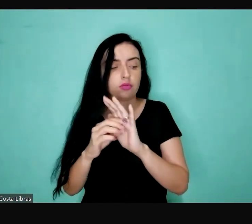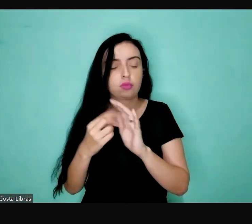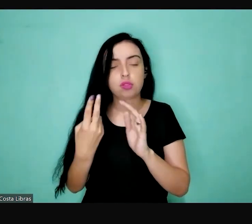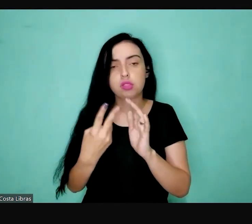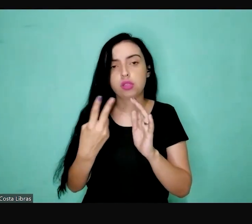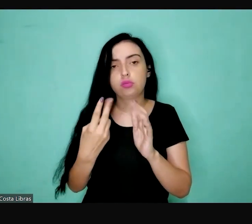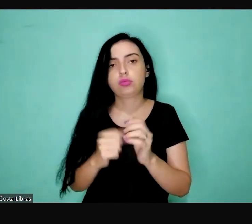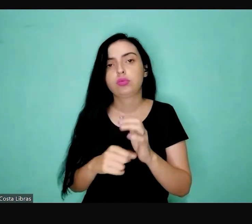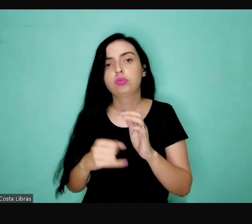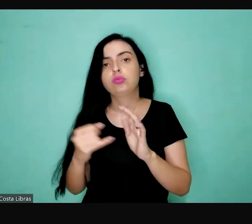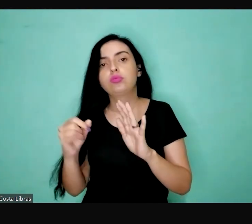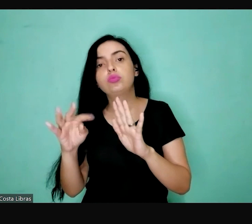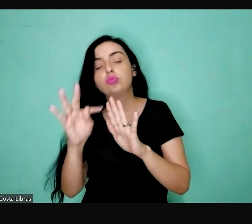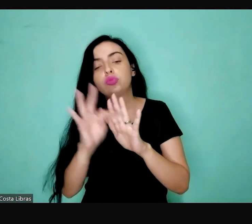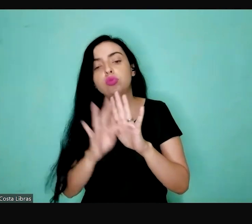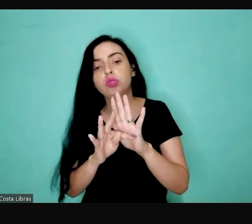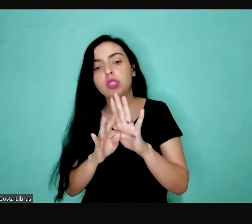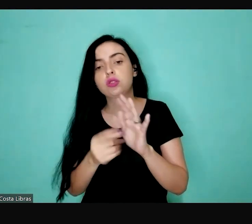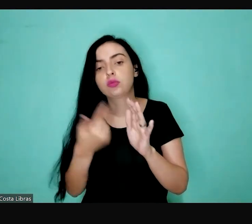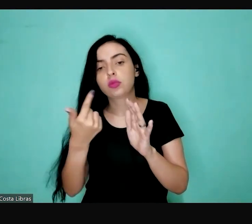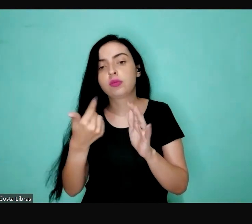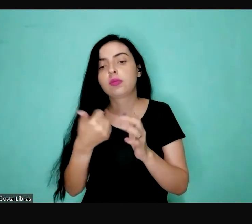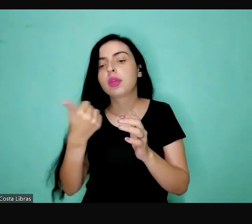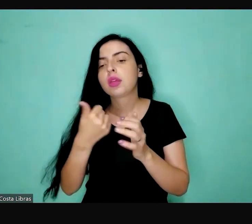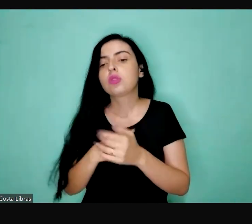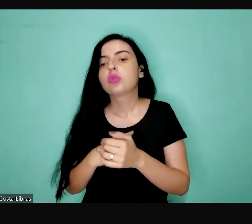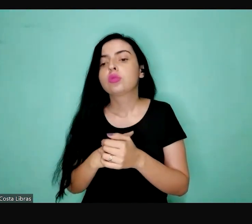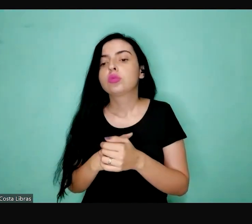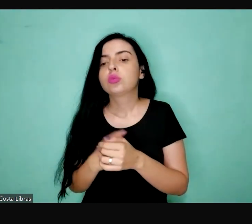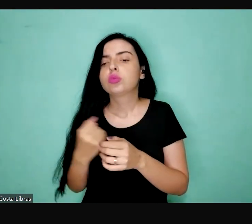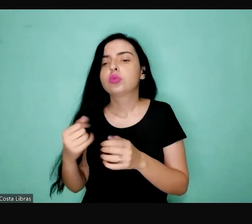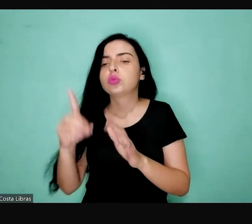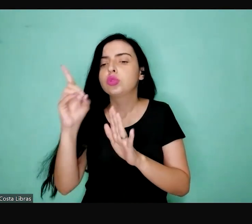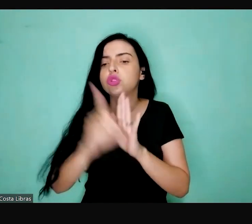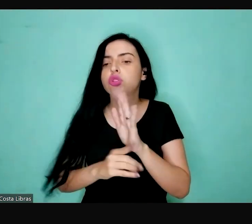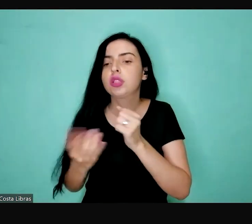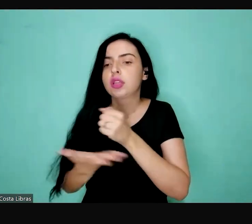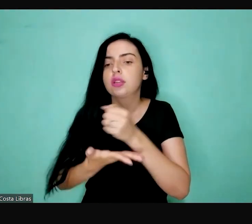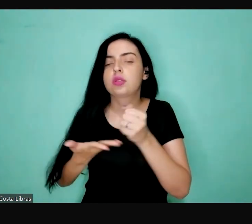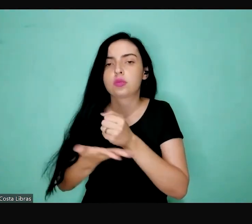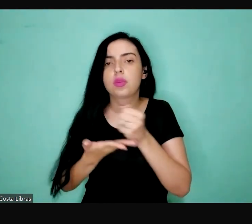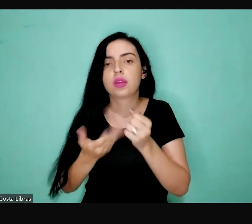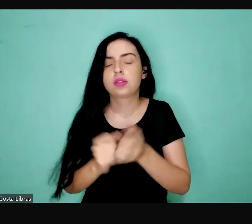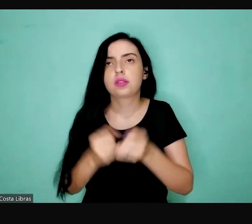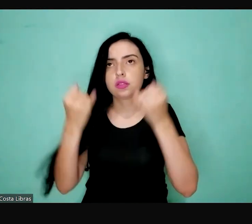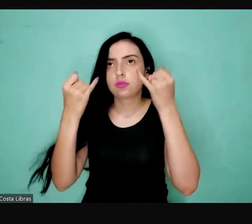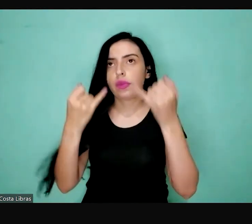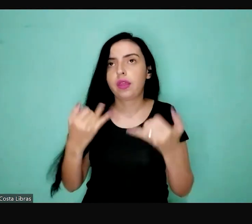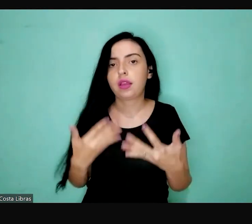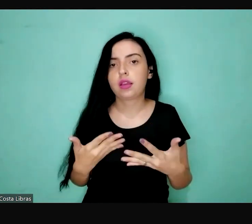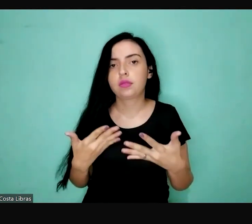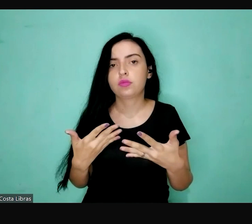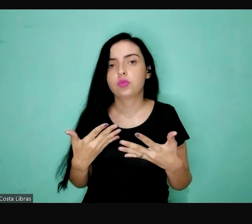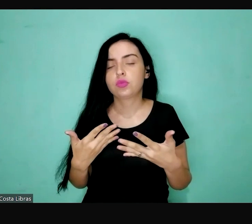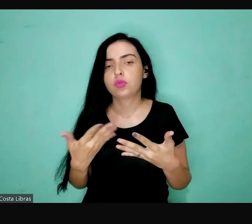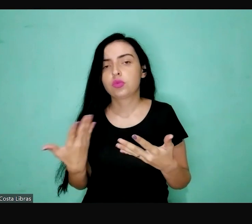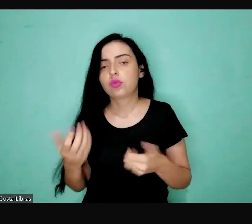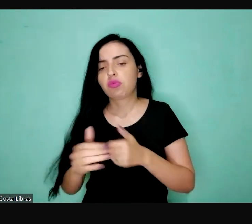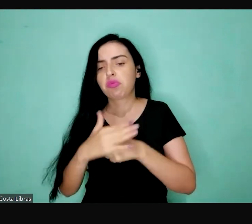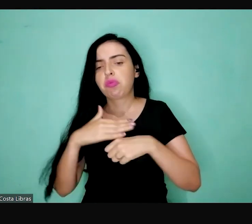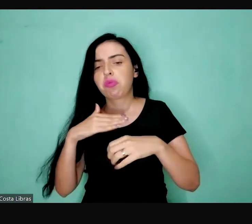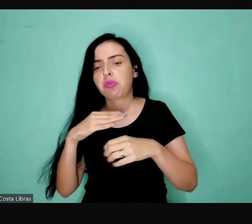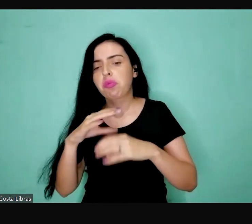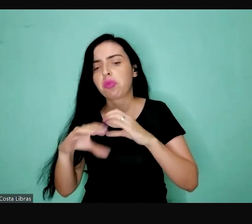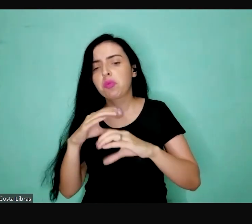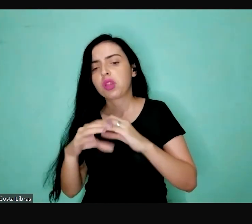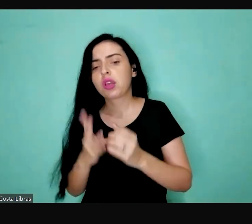ficam os direitos fundamentais. Direitos fundamentais que falamos disso com a minha cara amiga Zélia,